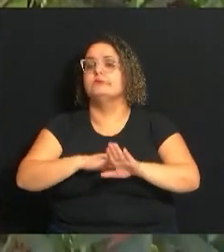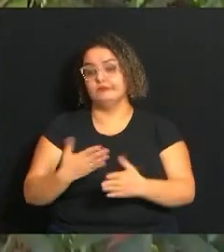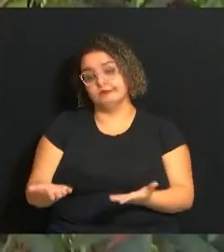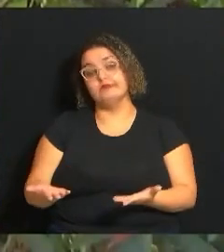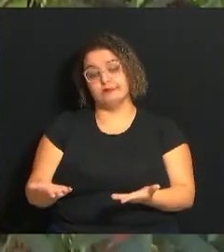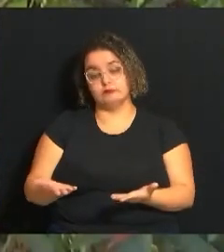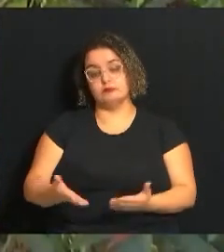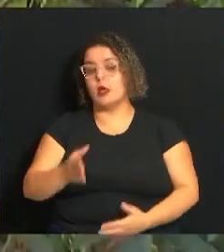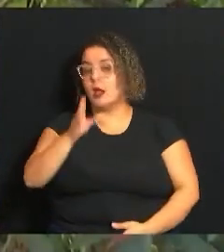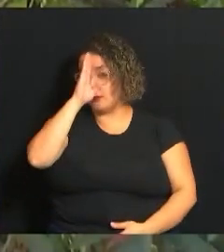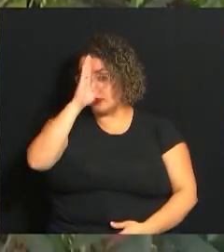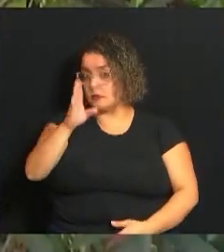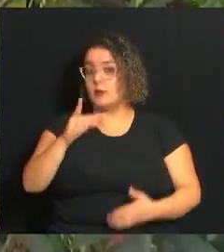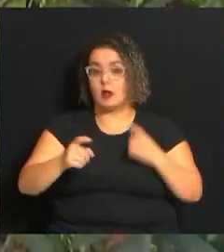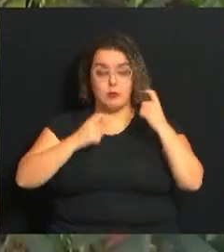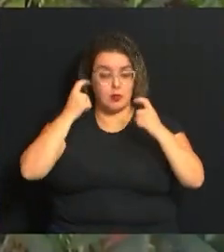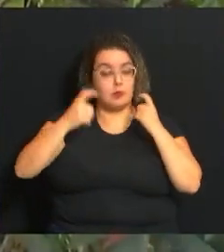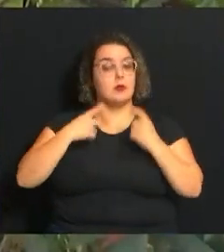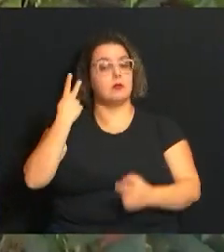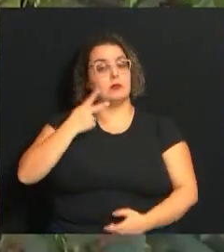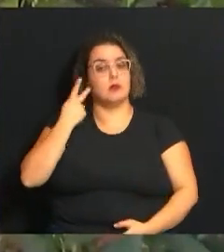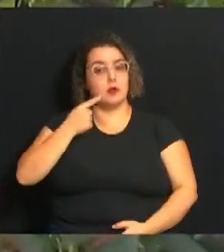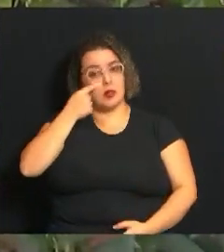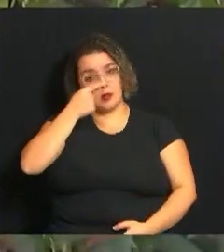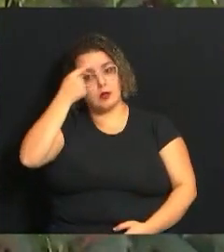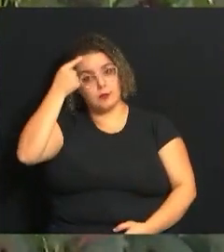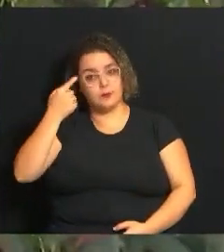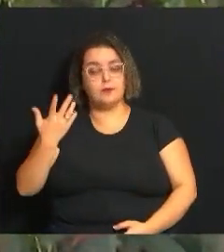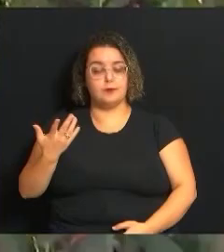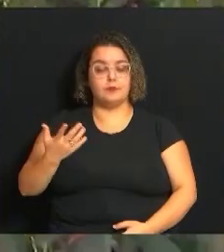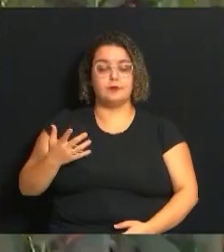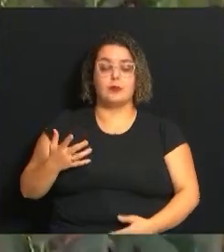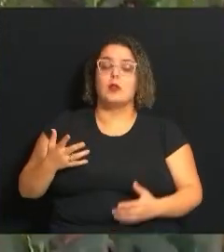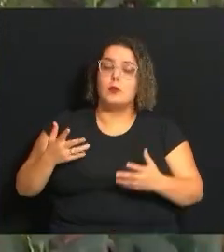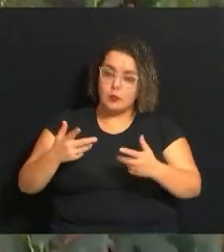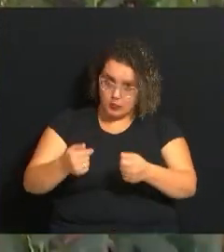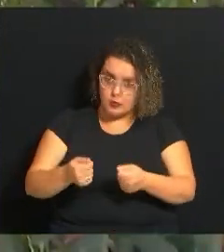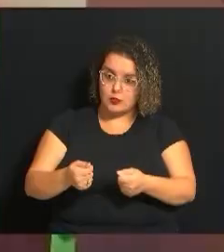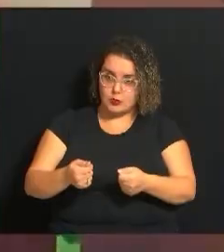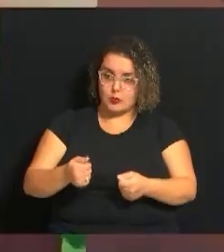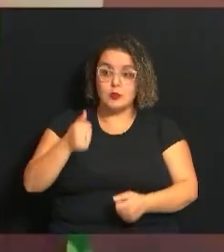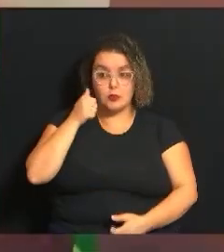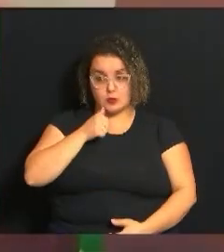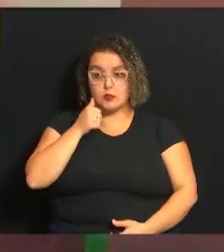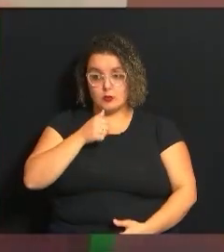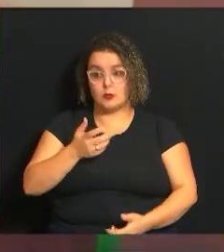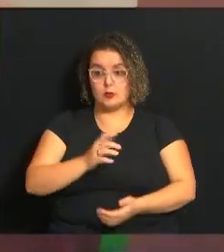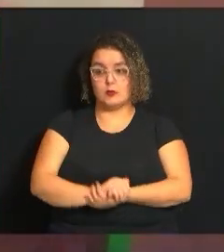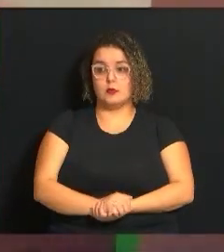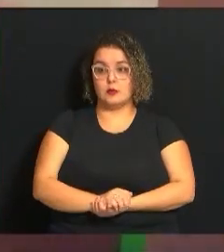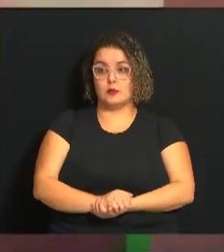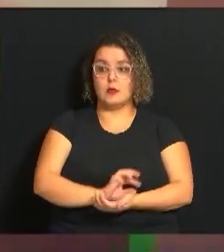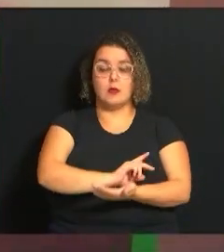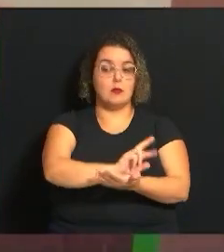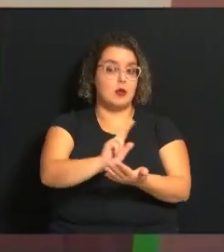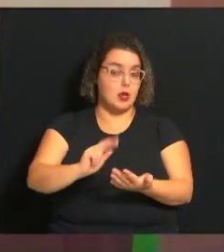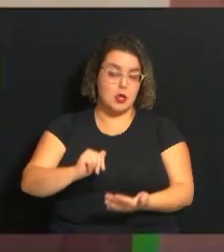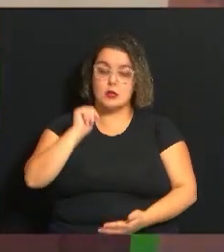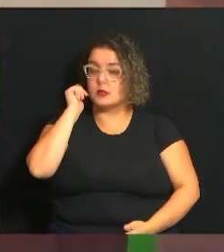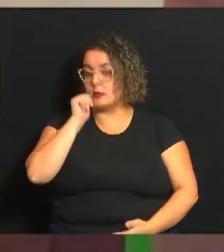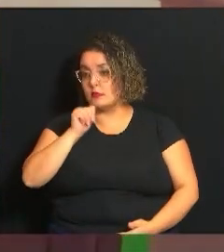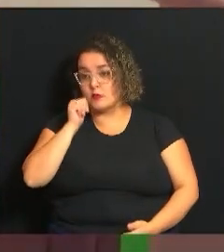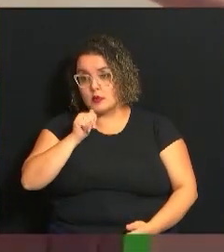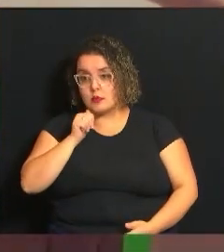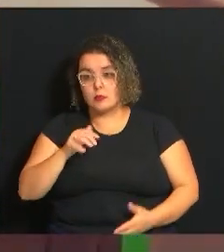principal preocupação da vereadora Paola Miguel é, sobretudo, com as mulheres. Muitas mulheres, né, no